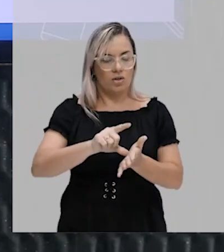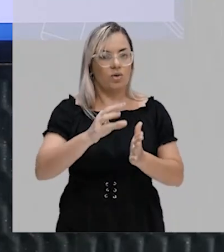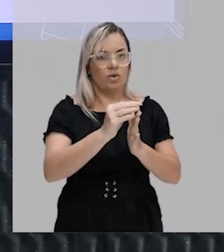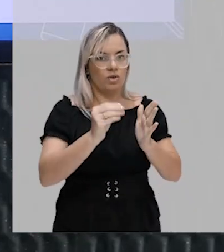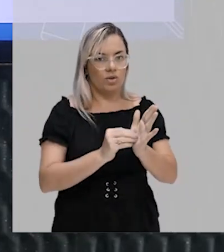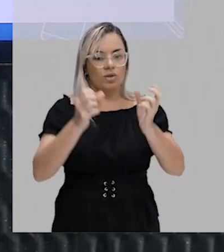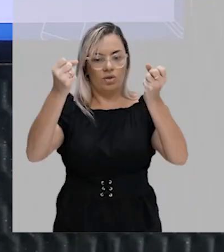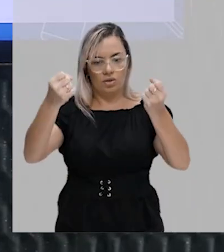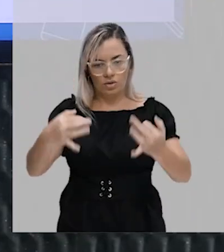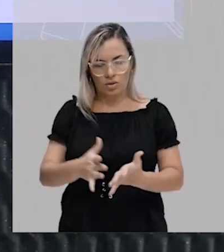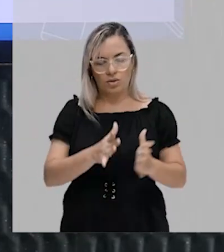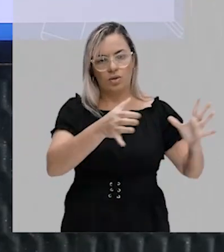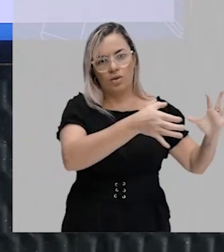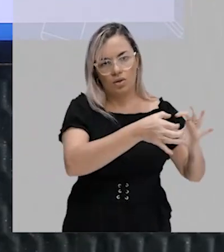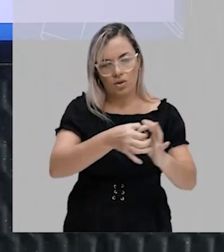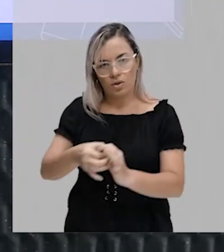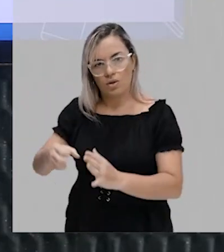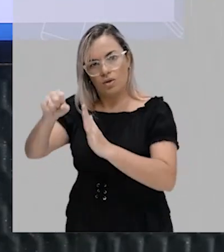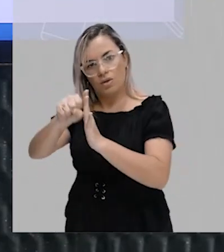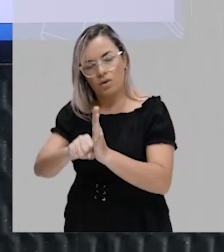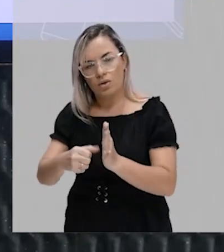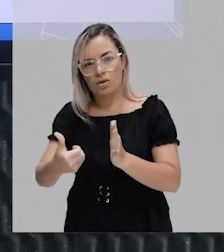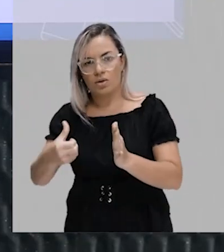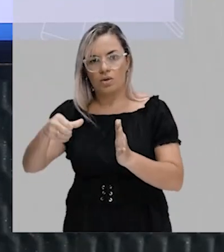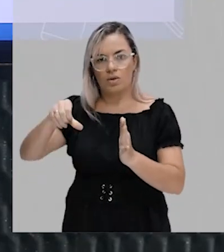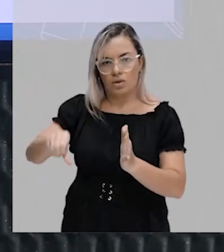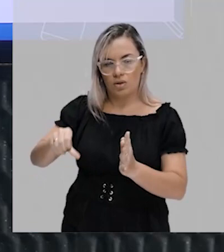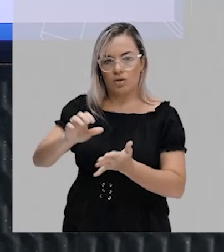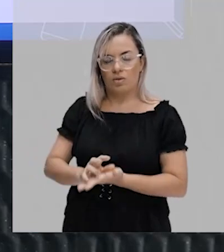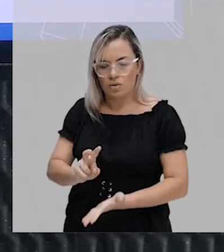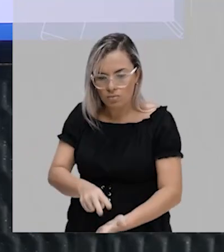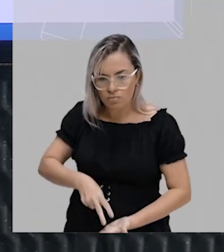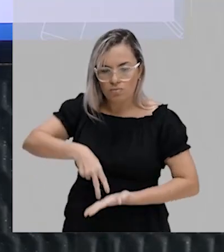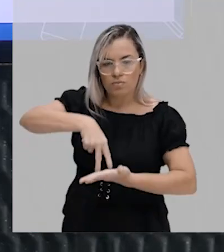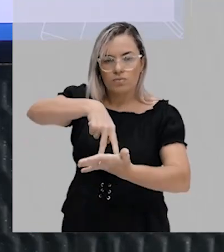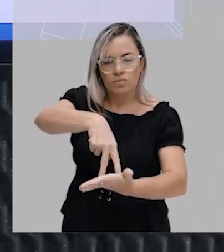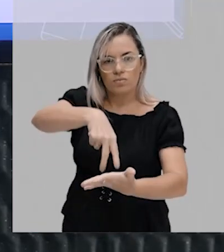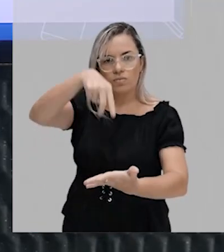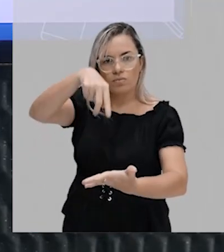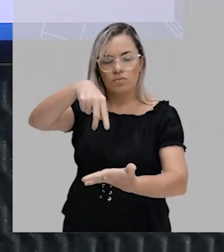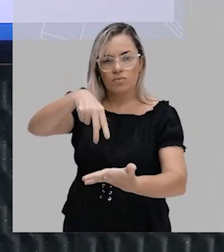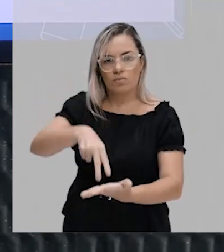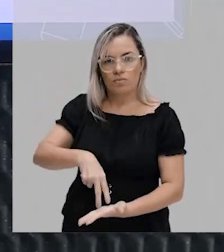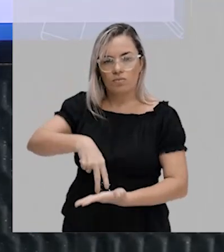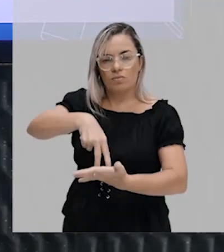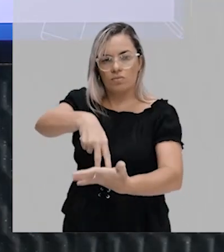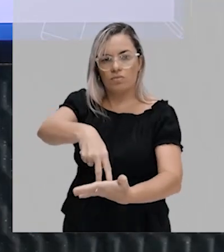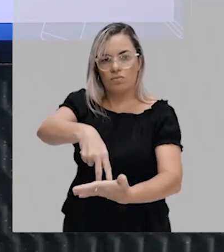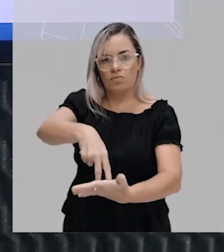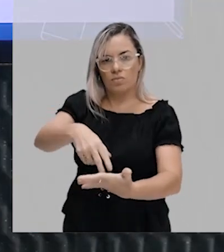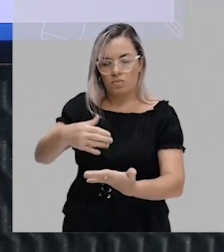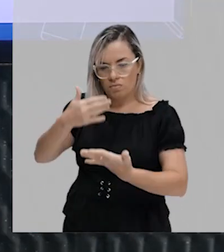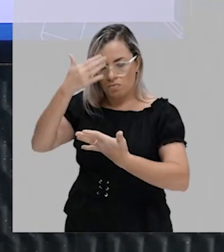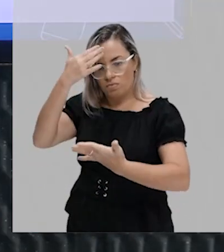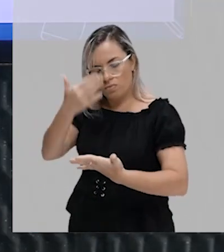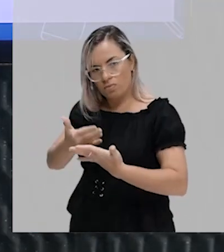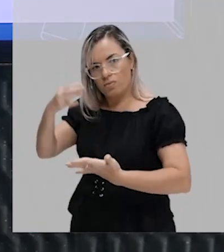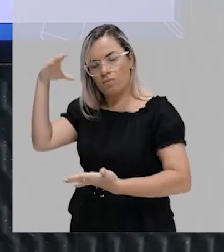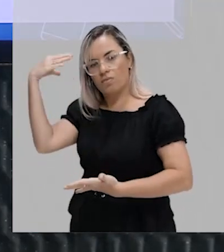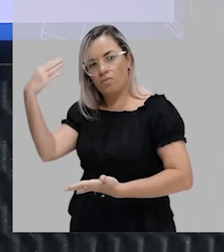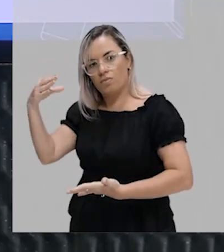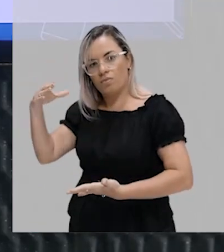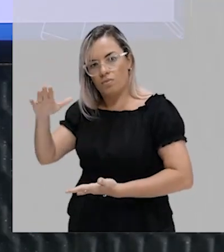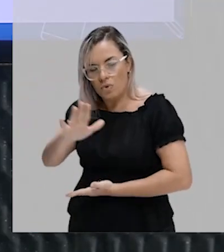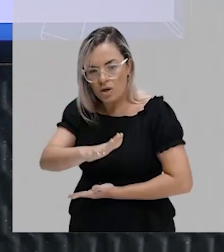nesse contexto do século XIX, da época do positivismo, da época da afirmação da ciência como uma